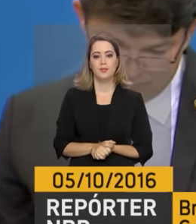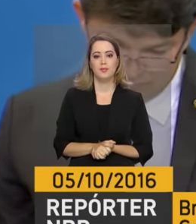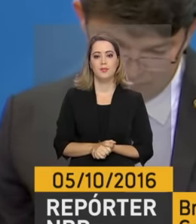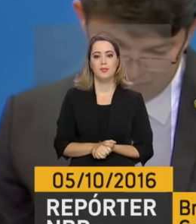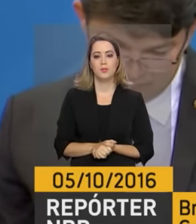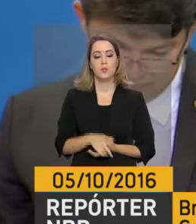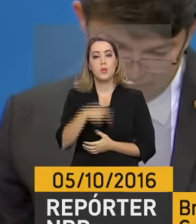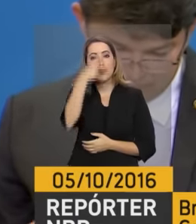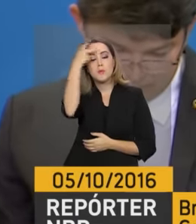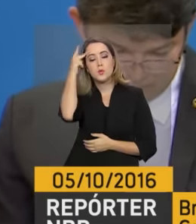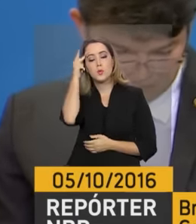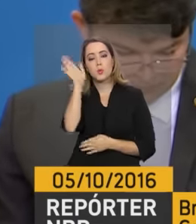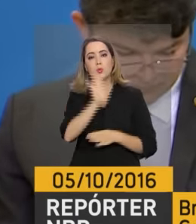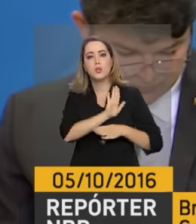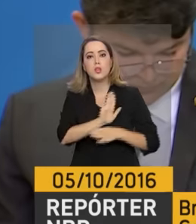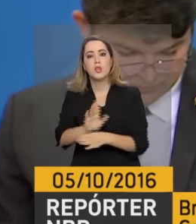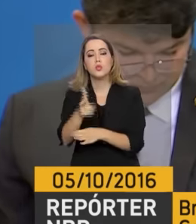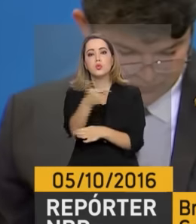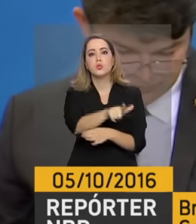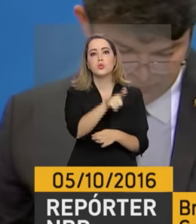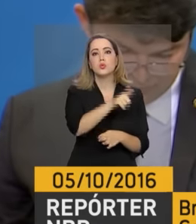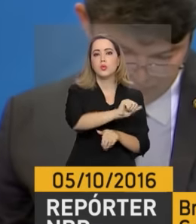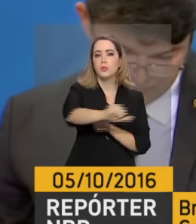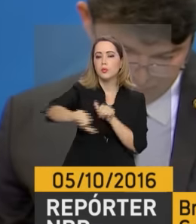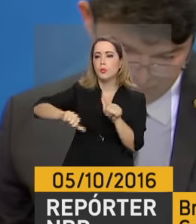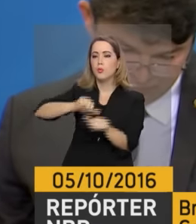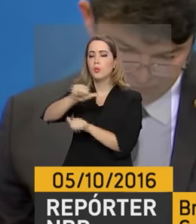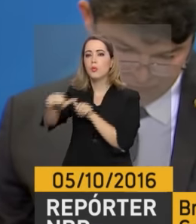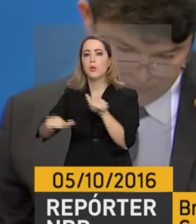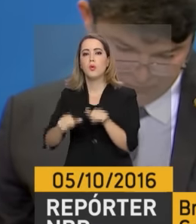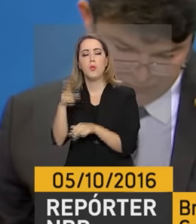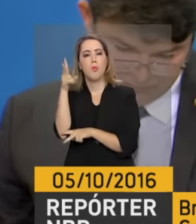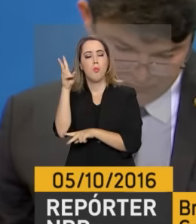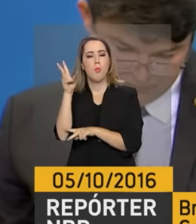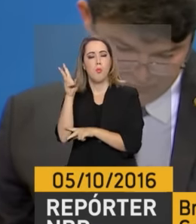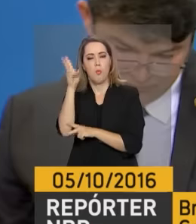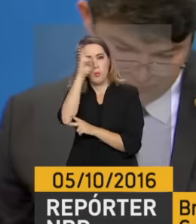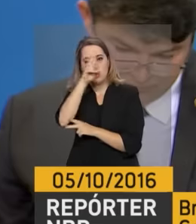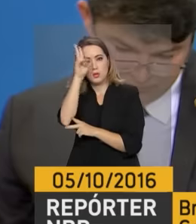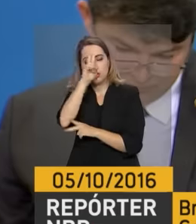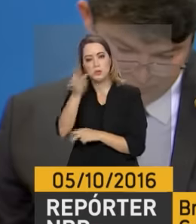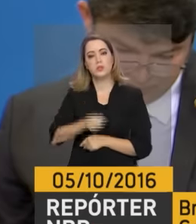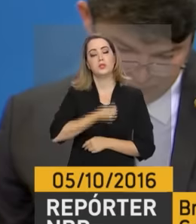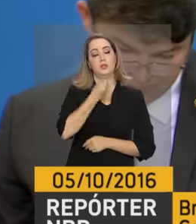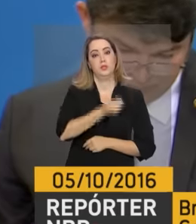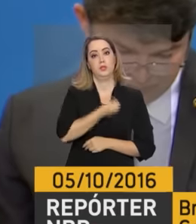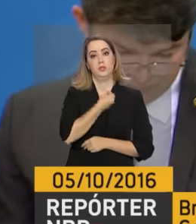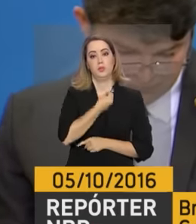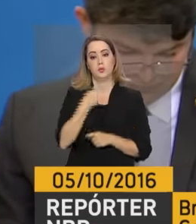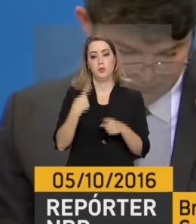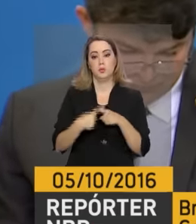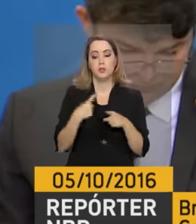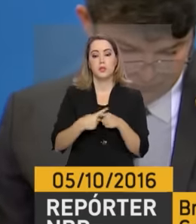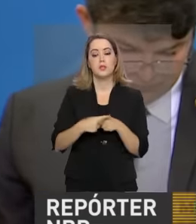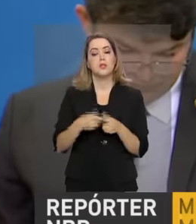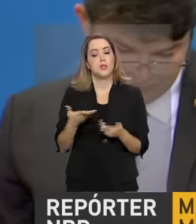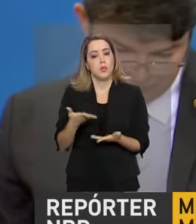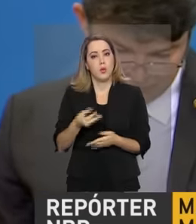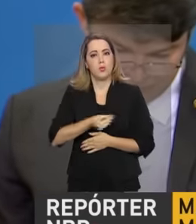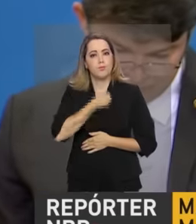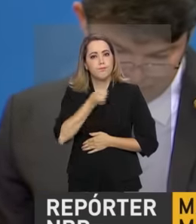Quem ajuda os outros muda histórias de vida. Por isso, fico feliz por